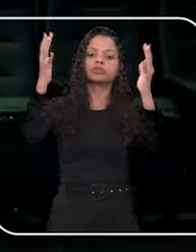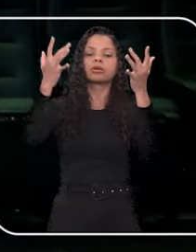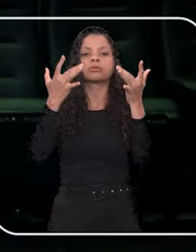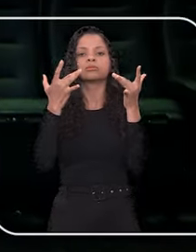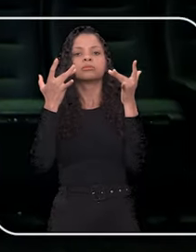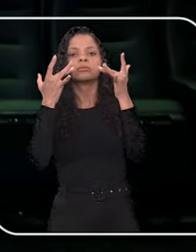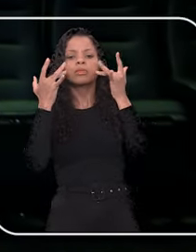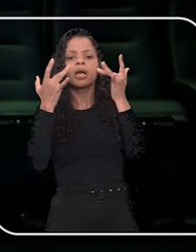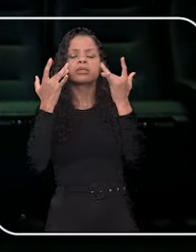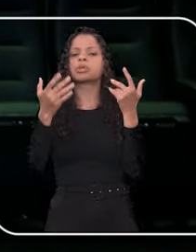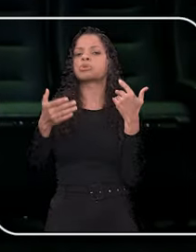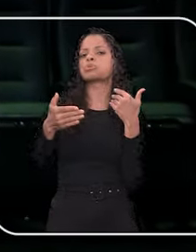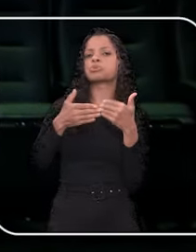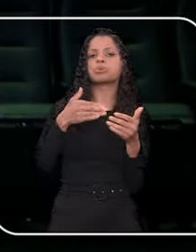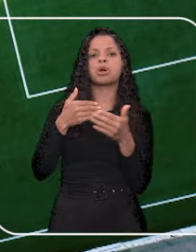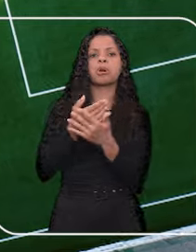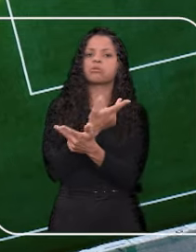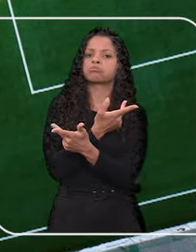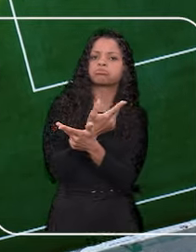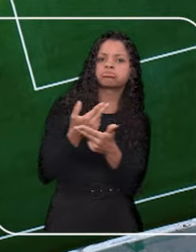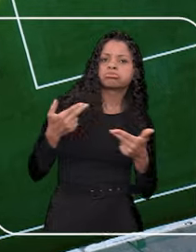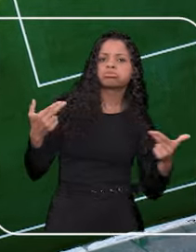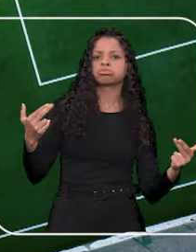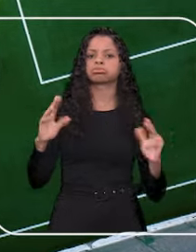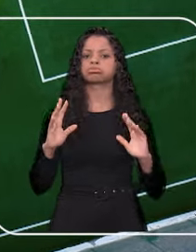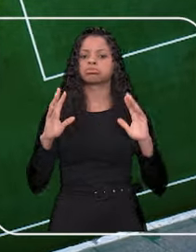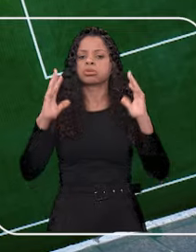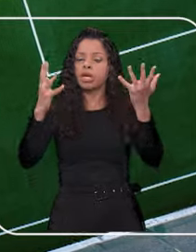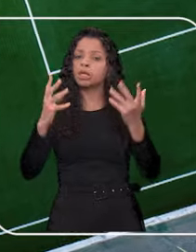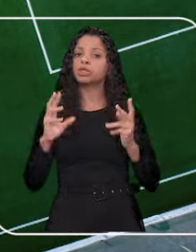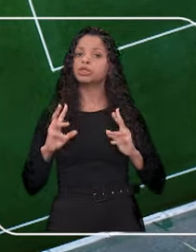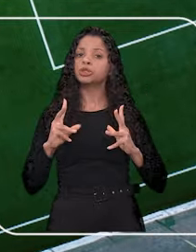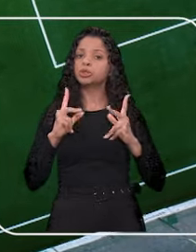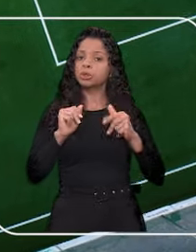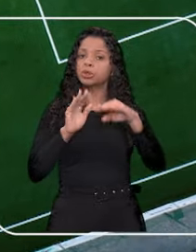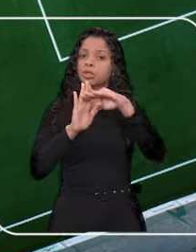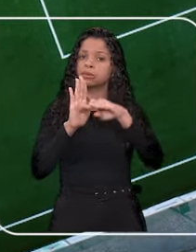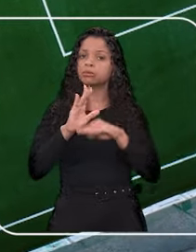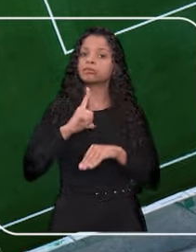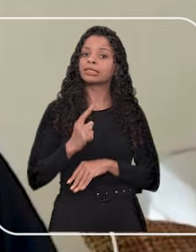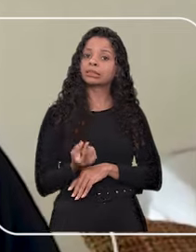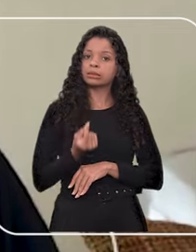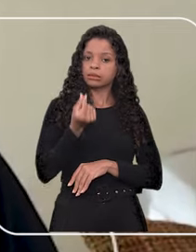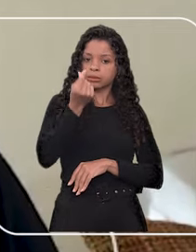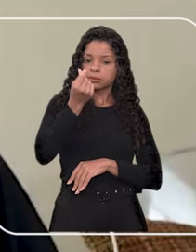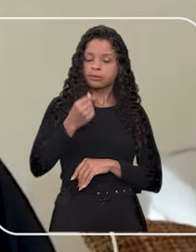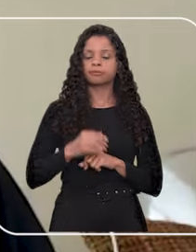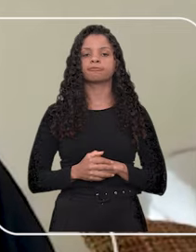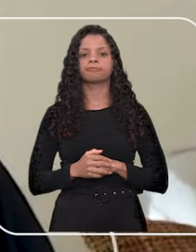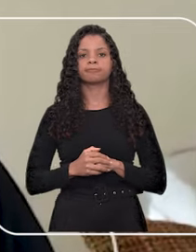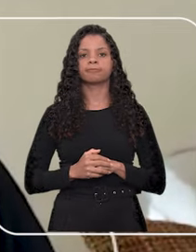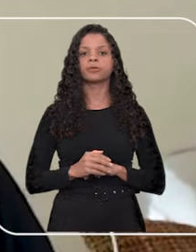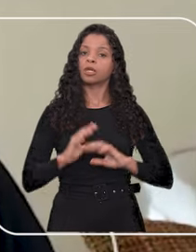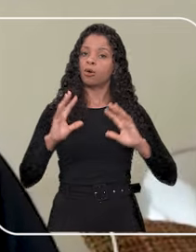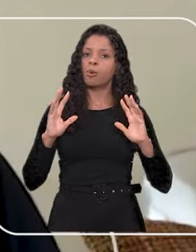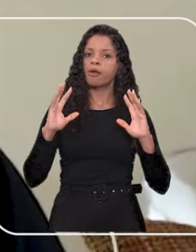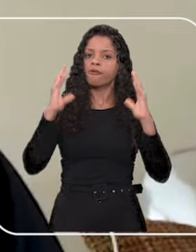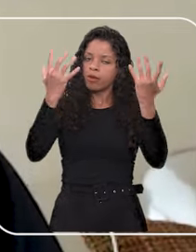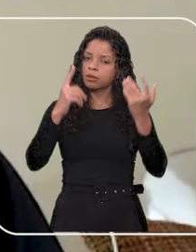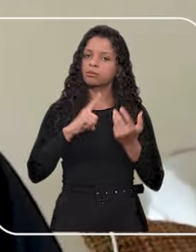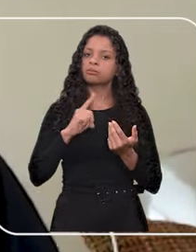show uma peça ou qualquer tipo de Espetáculo e tudo isso gera custos um evento ele tem